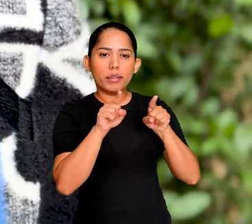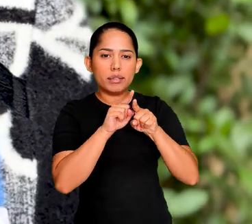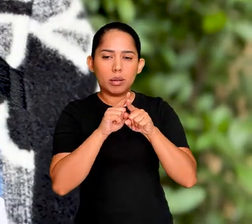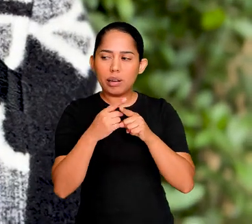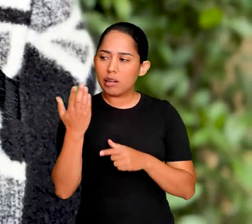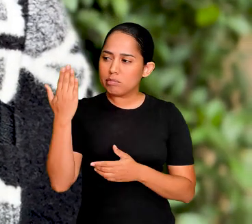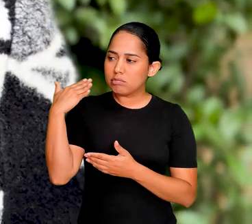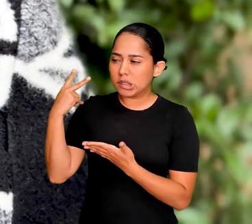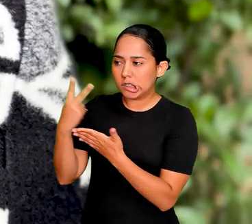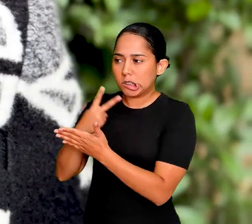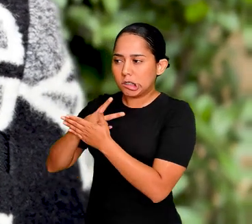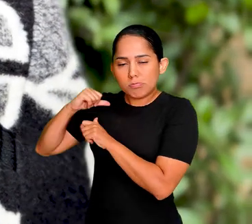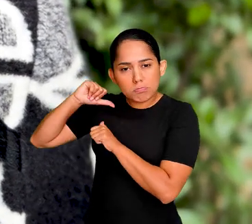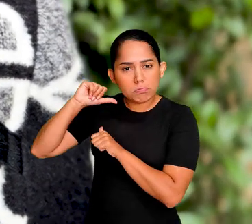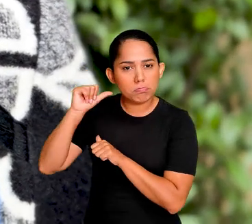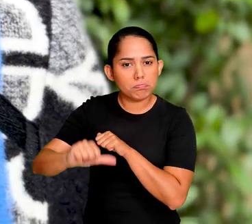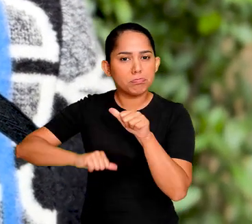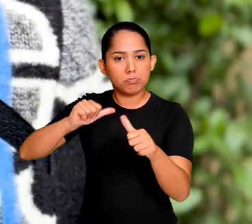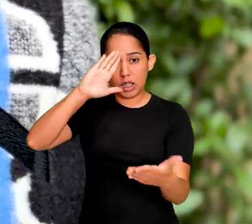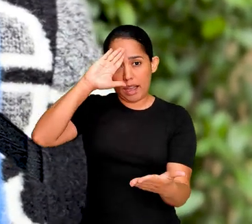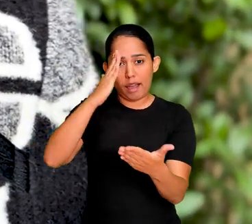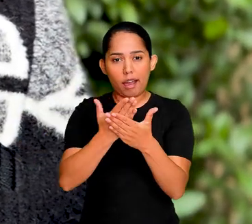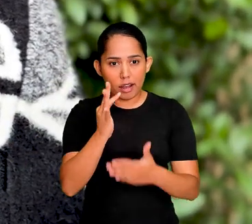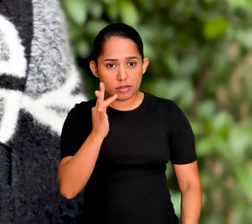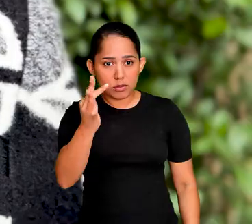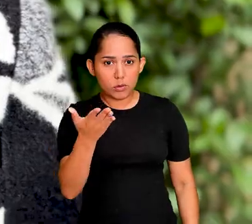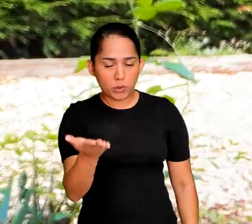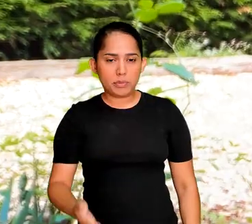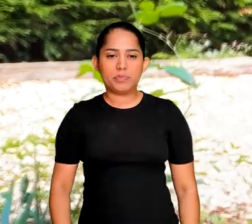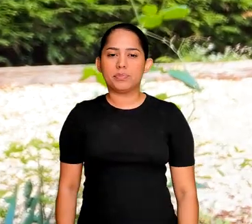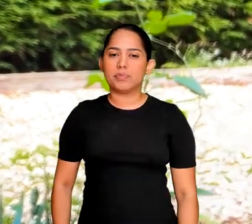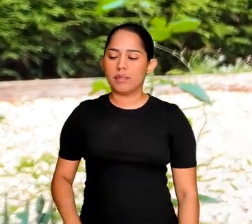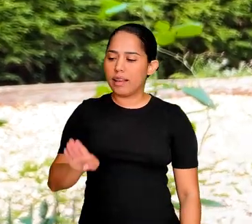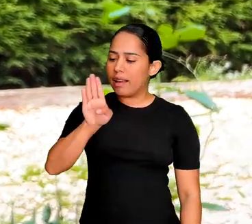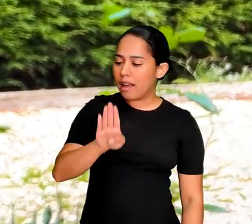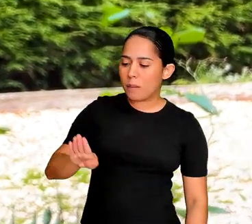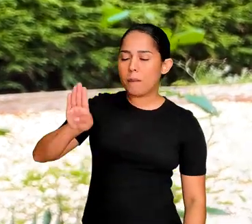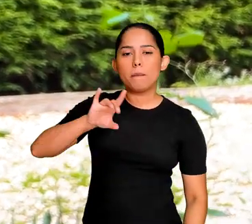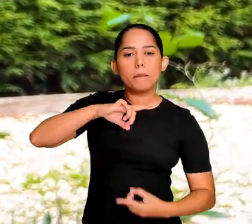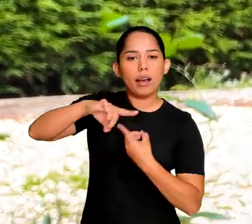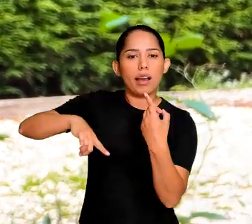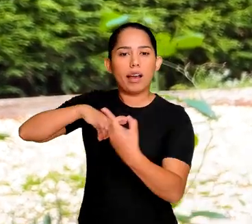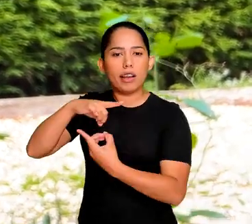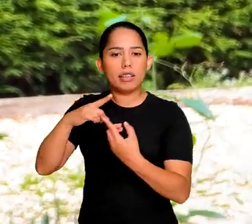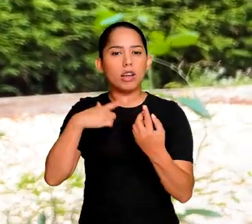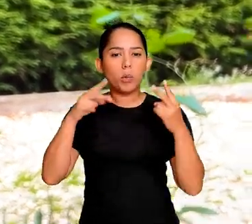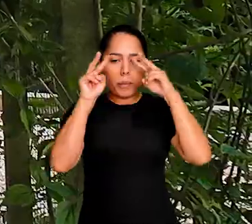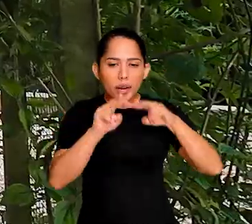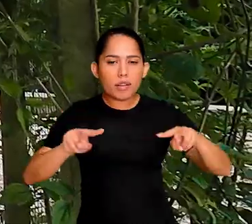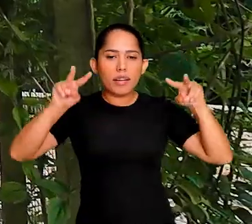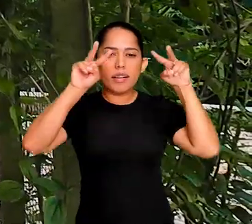we can change the mistakes of the past by believing in the future. Biodynamics has a holistic